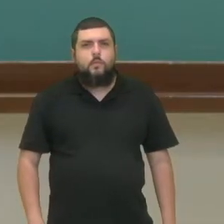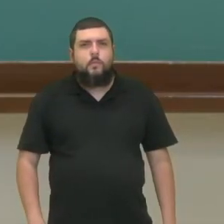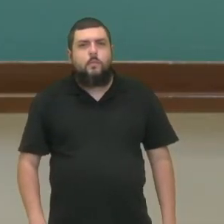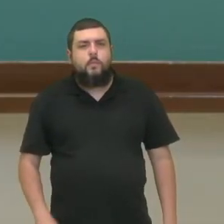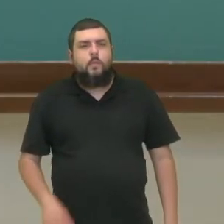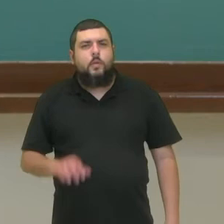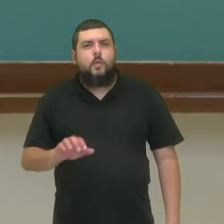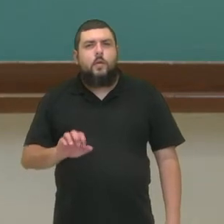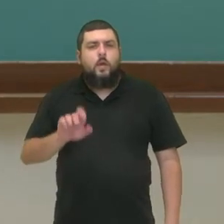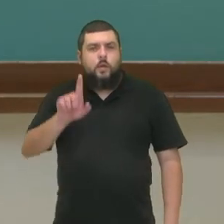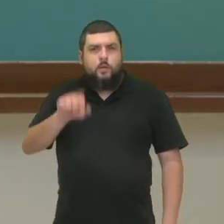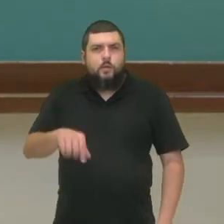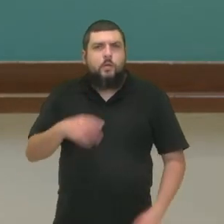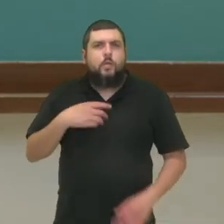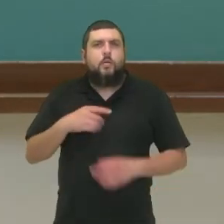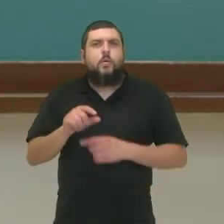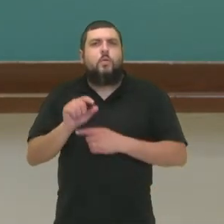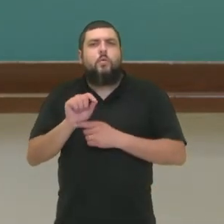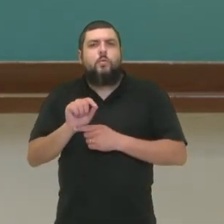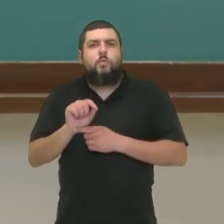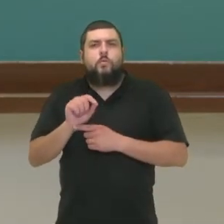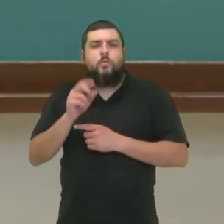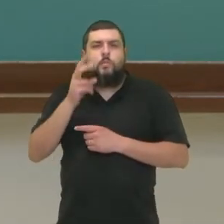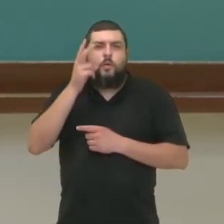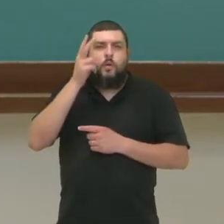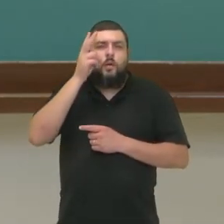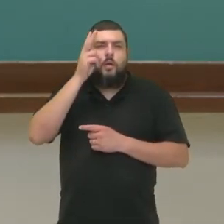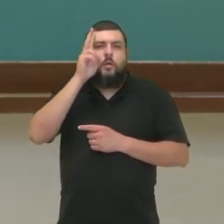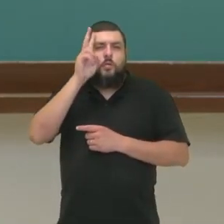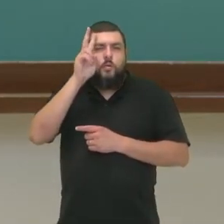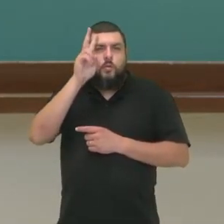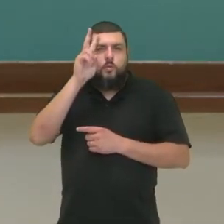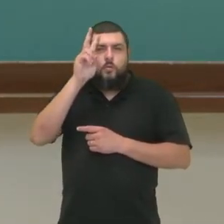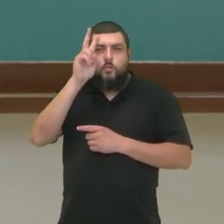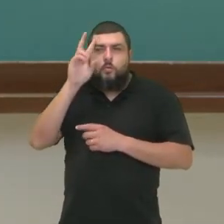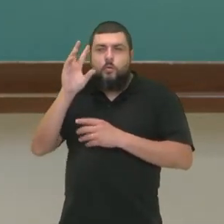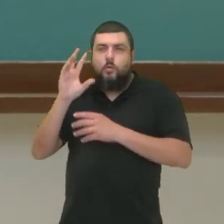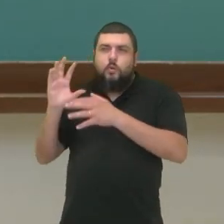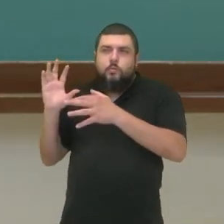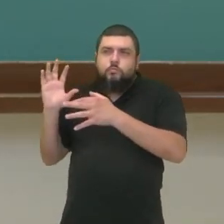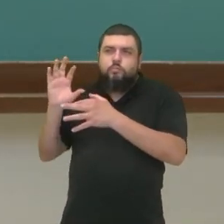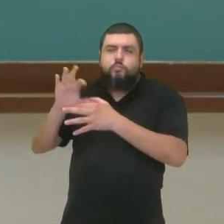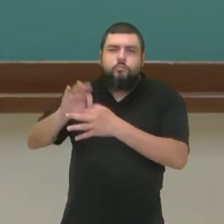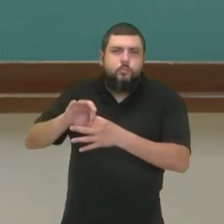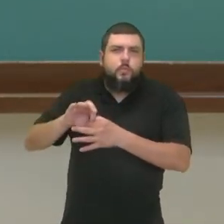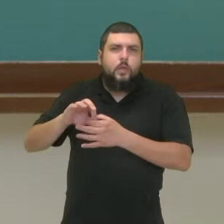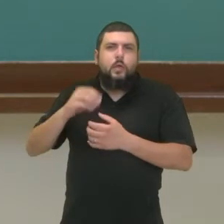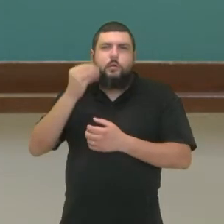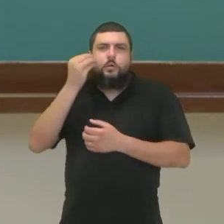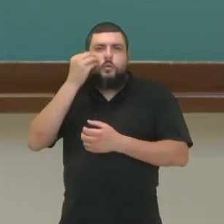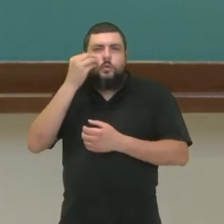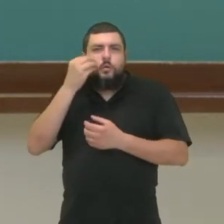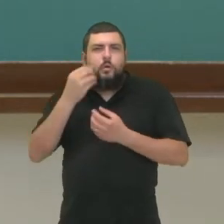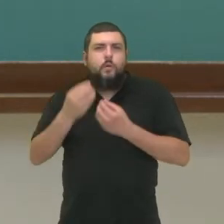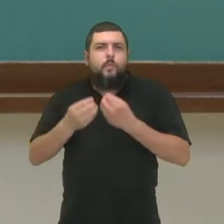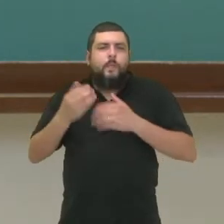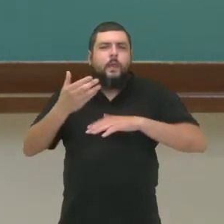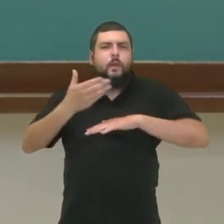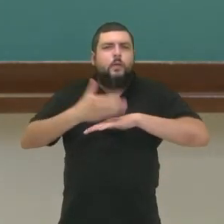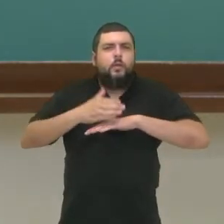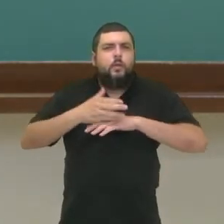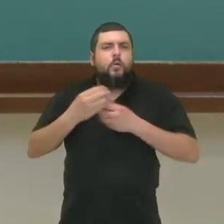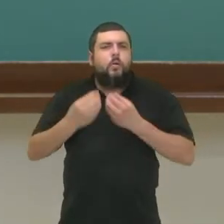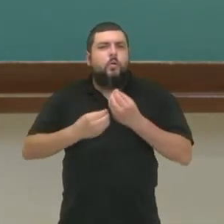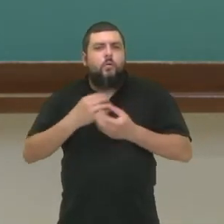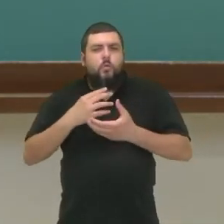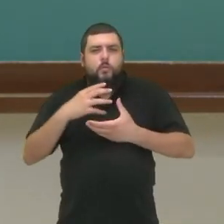de história vivenciada tá meio que na moda agora. É a galerinha tentando simular como que era uma vida num castelo medieval, como que